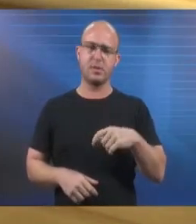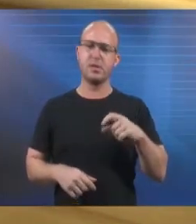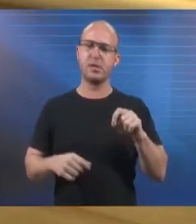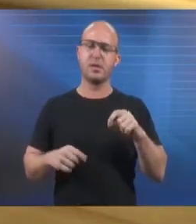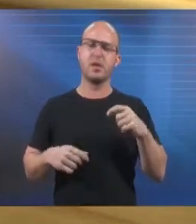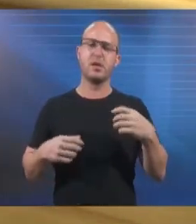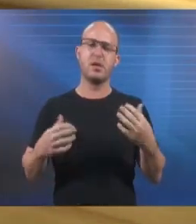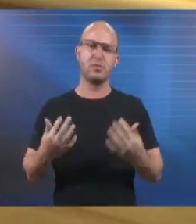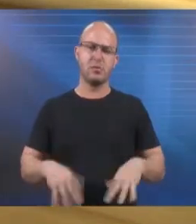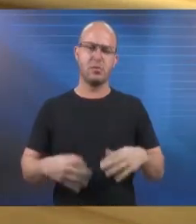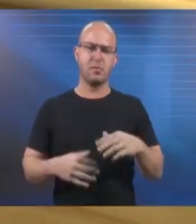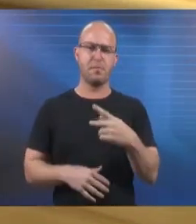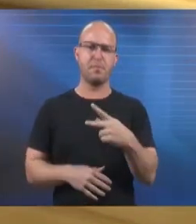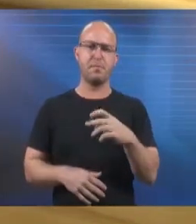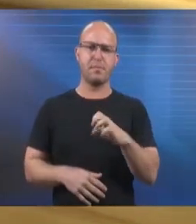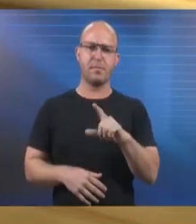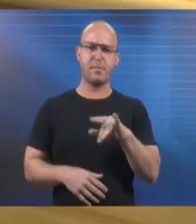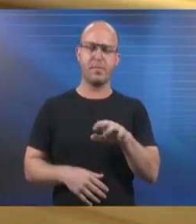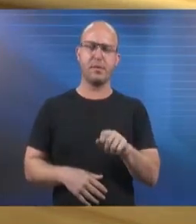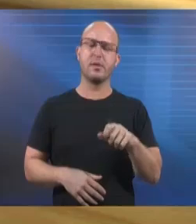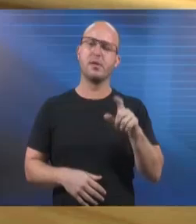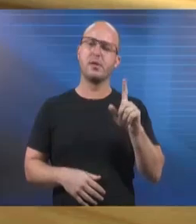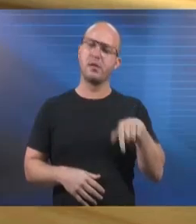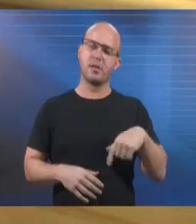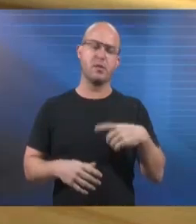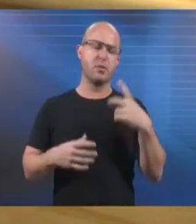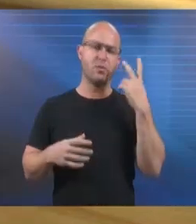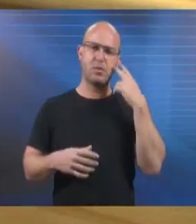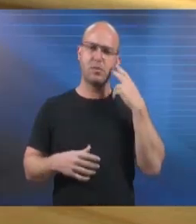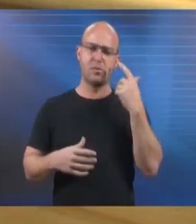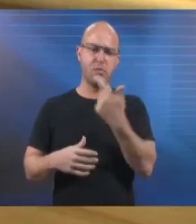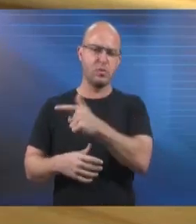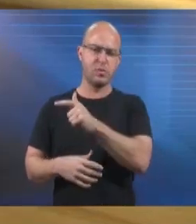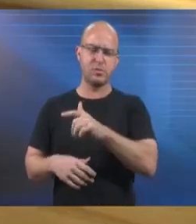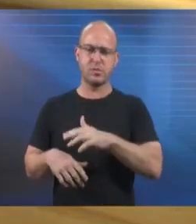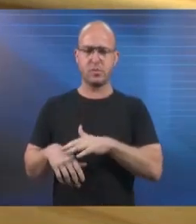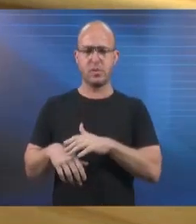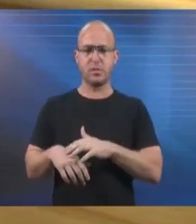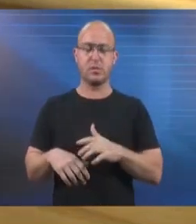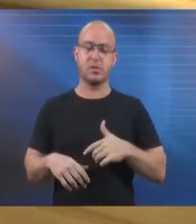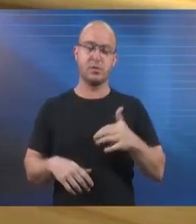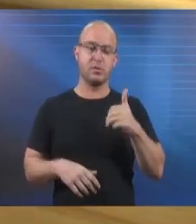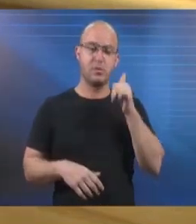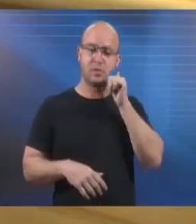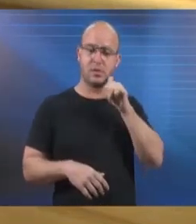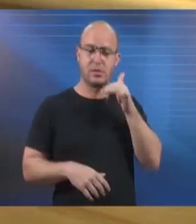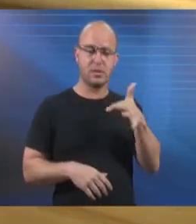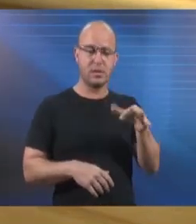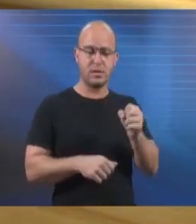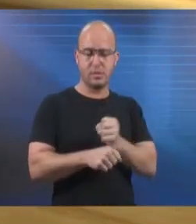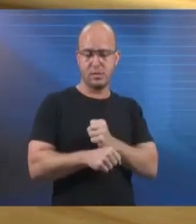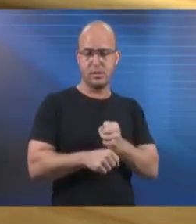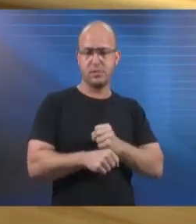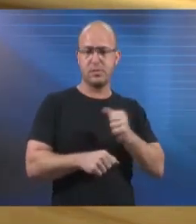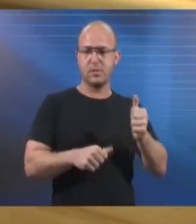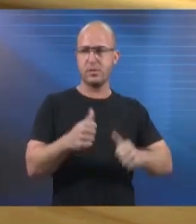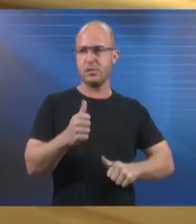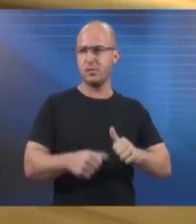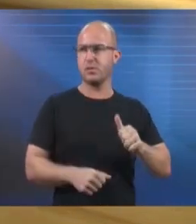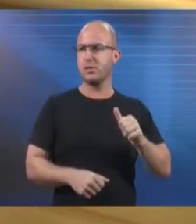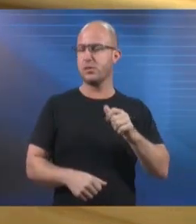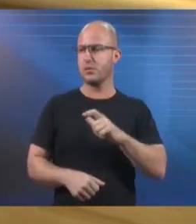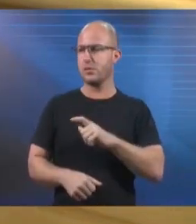comuns em outras doenças então tem mulheres que levam até 10 anos para ter um diagnóstico correto aqui o deputado galor